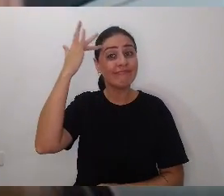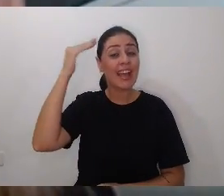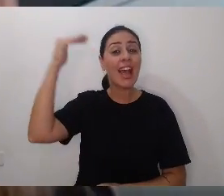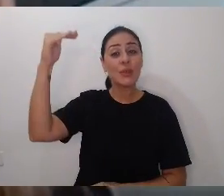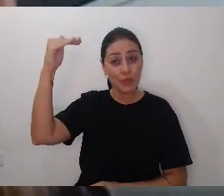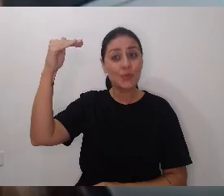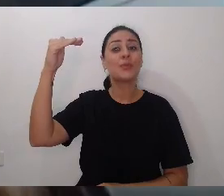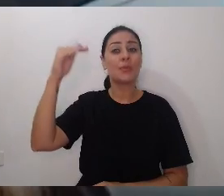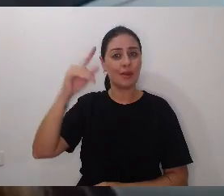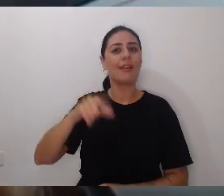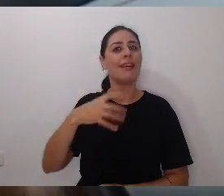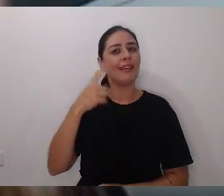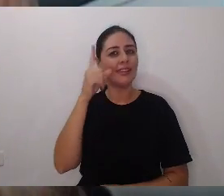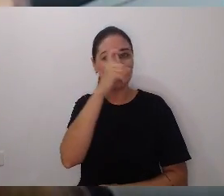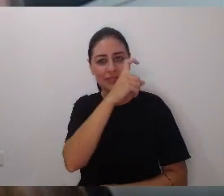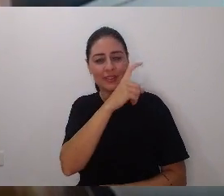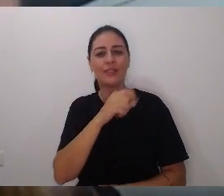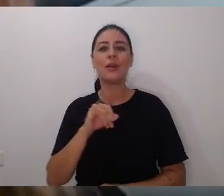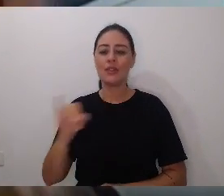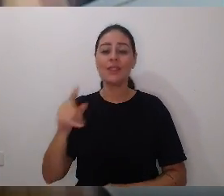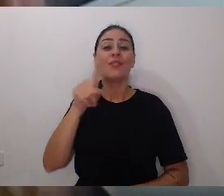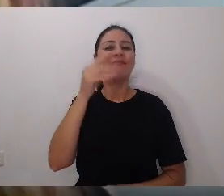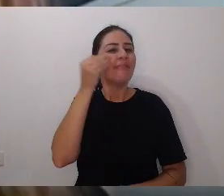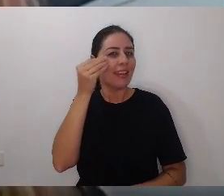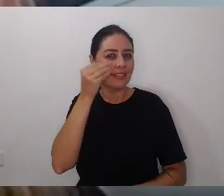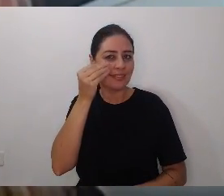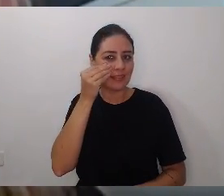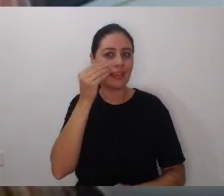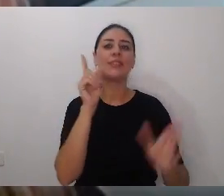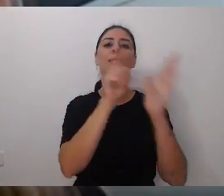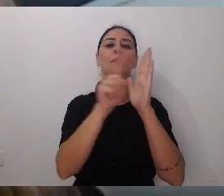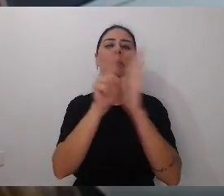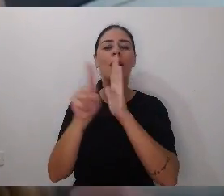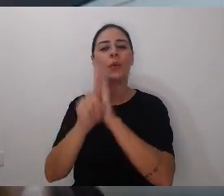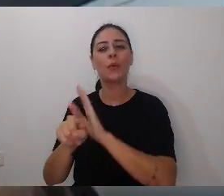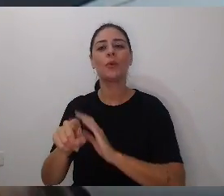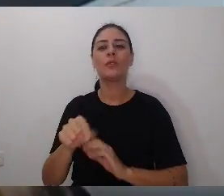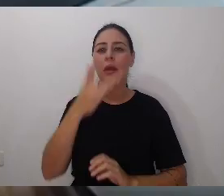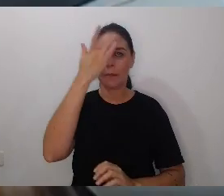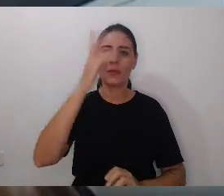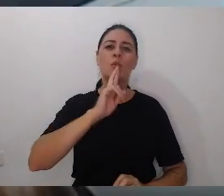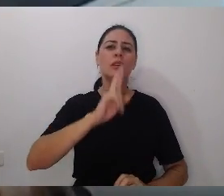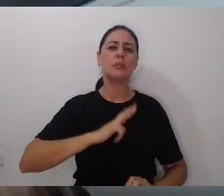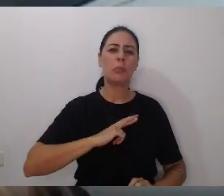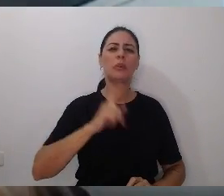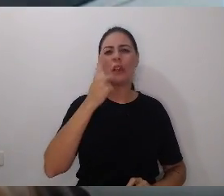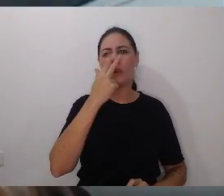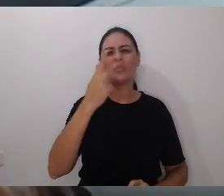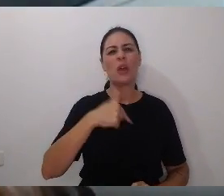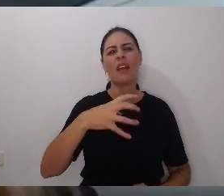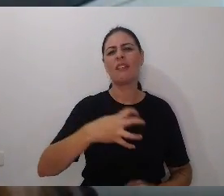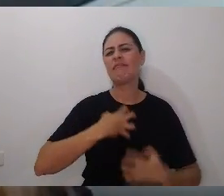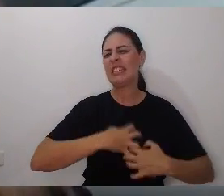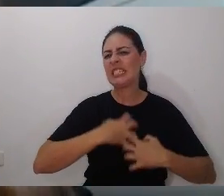pessoas: como que é o que você está sentindo? Qual é o nome disso que você está sentindo? E é difícil, mesmo para nós